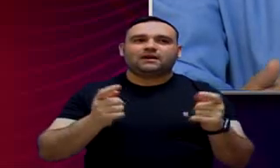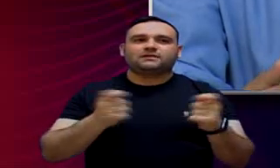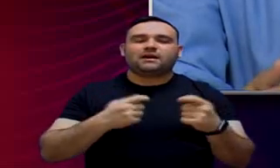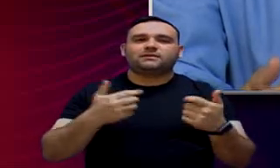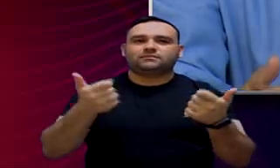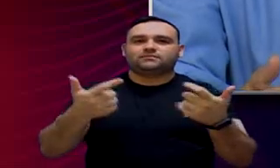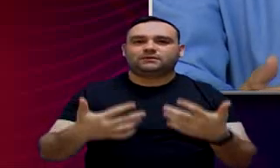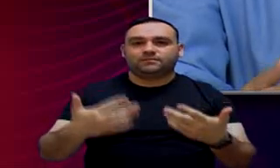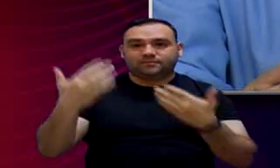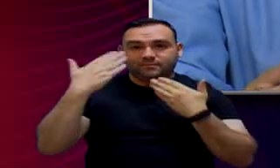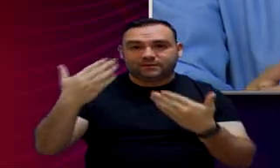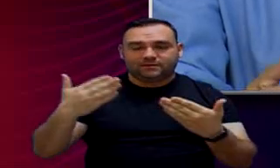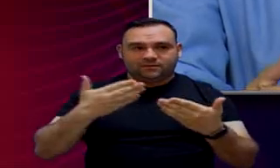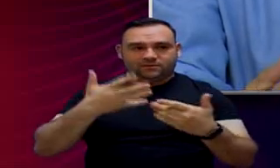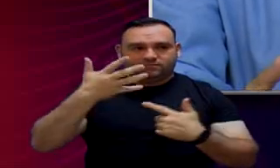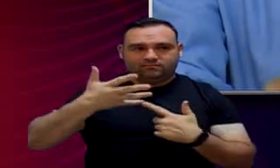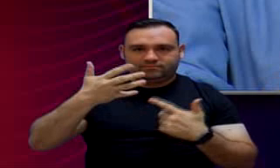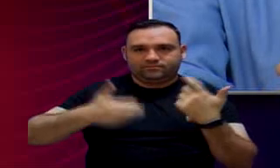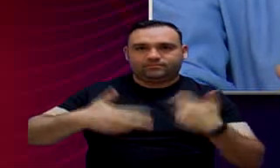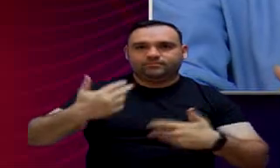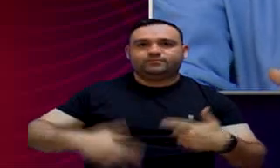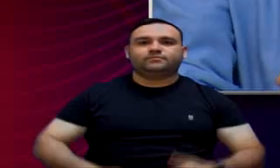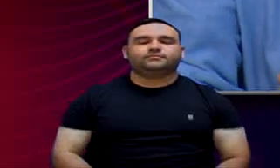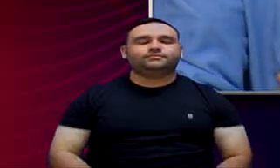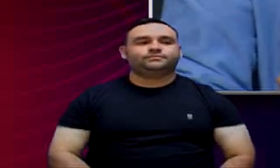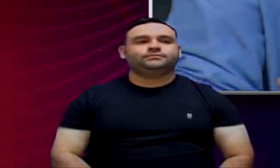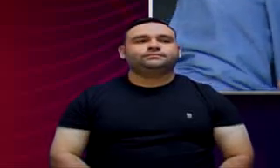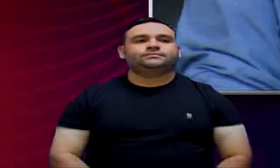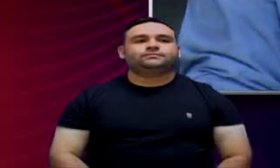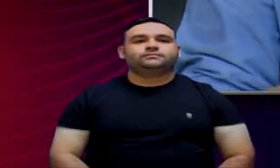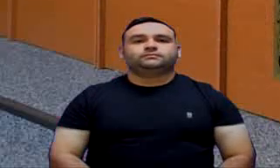mas obrigada aí pela pela explanação